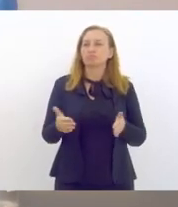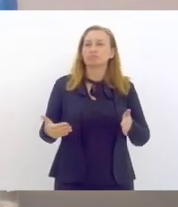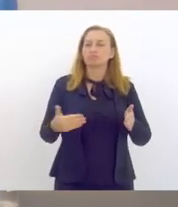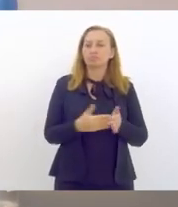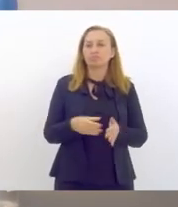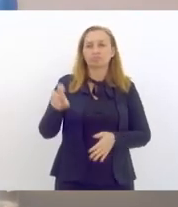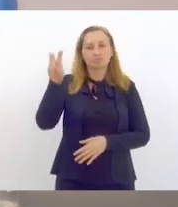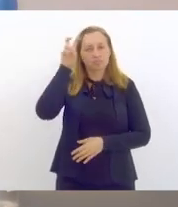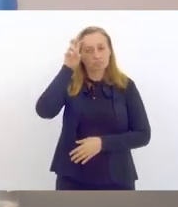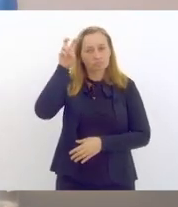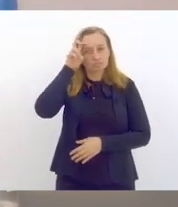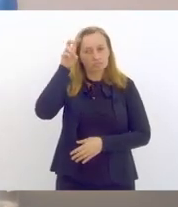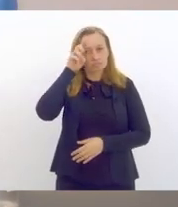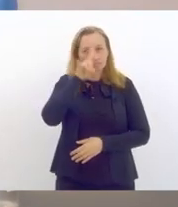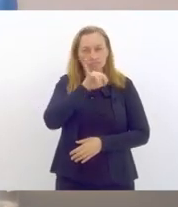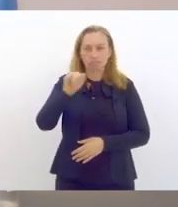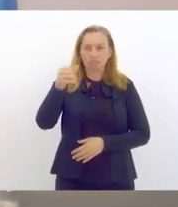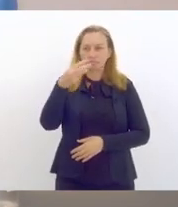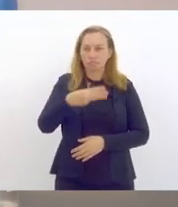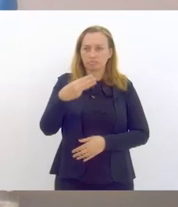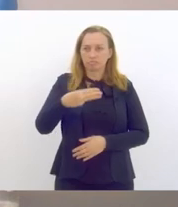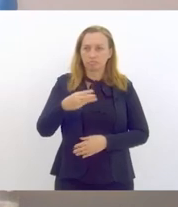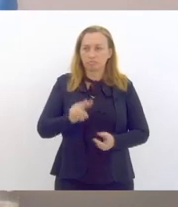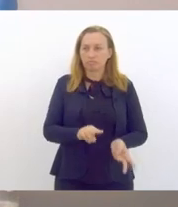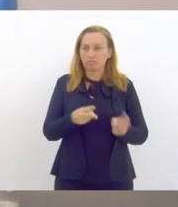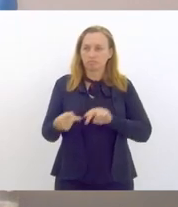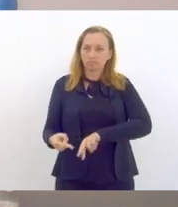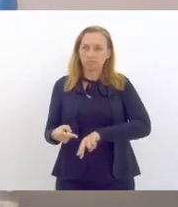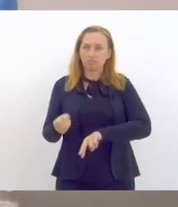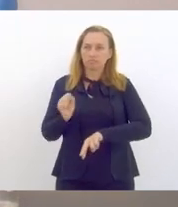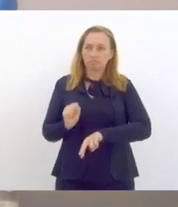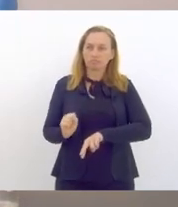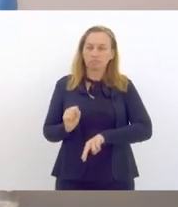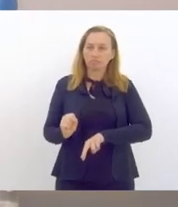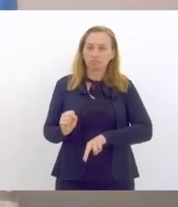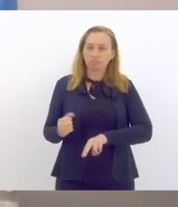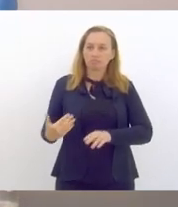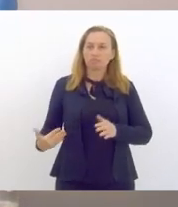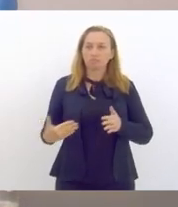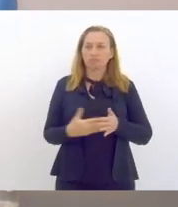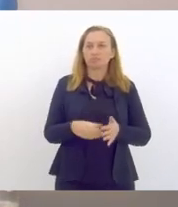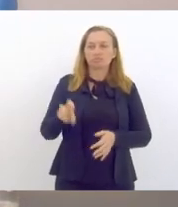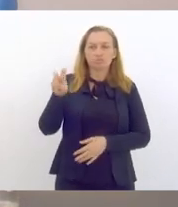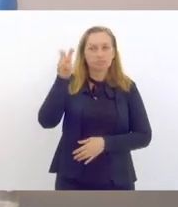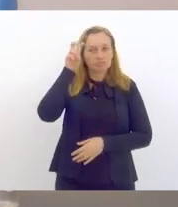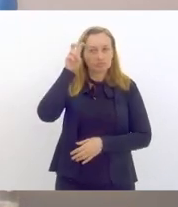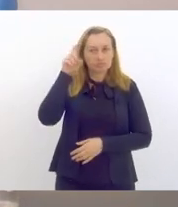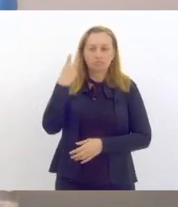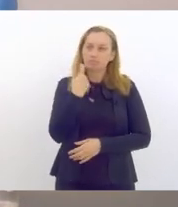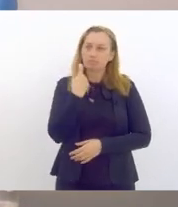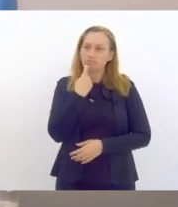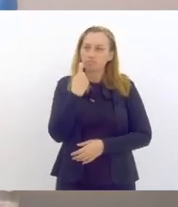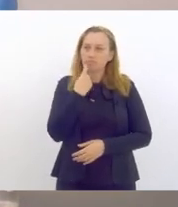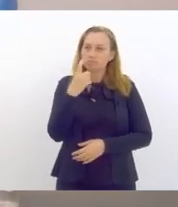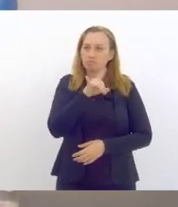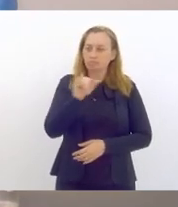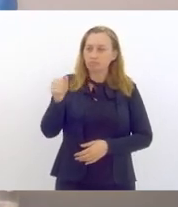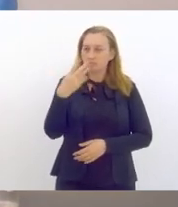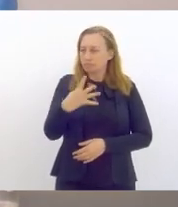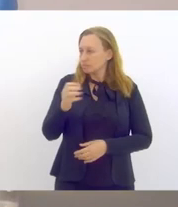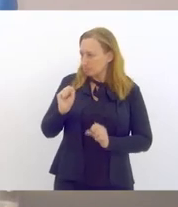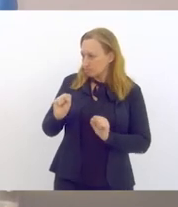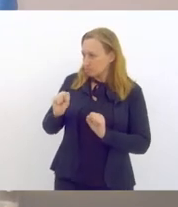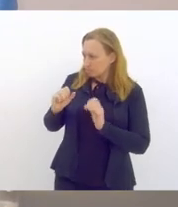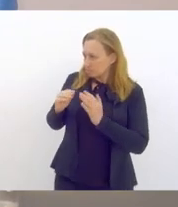quinta-feira dia 3 vou encaminhar para que a gente possa receber ainda até que até sexta-feira 4 pode ser assim tá